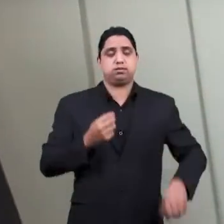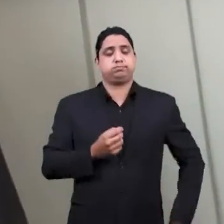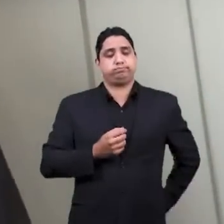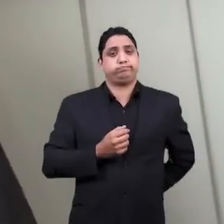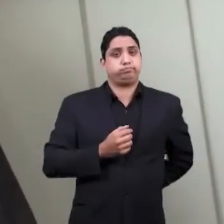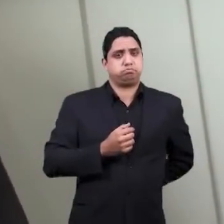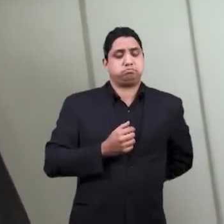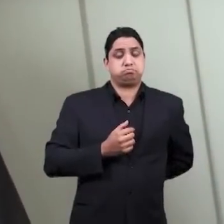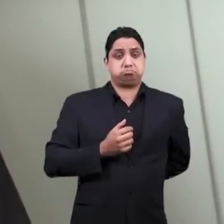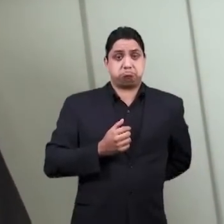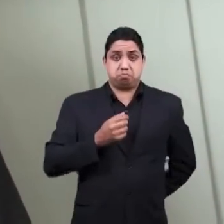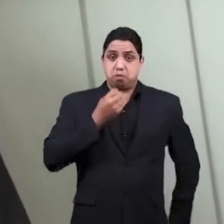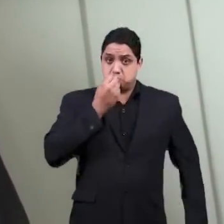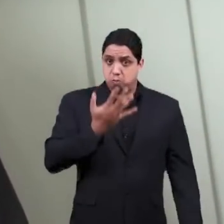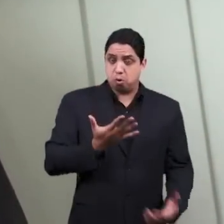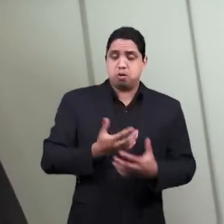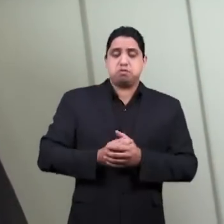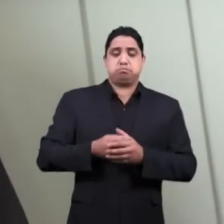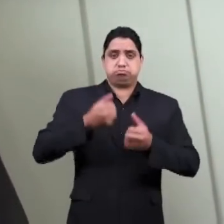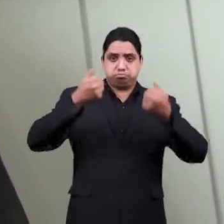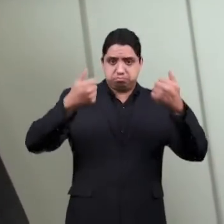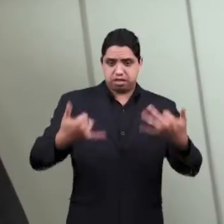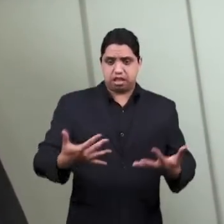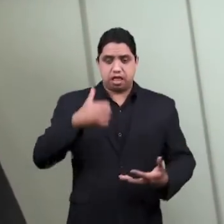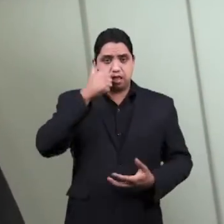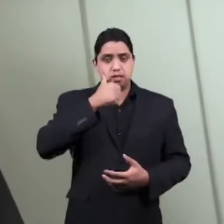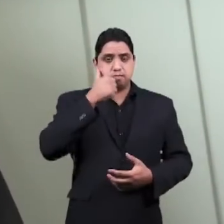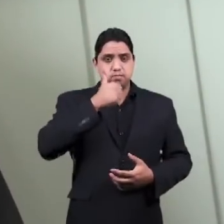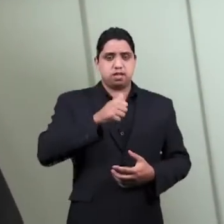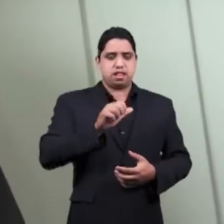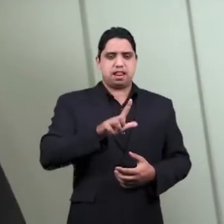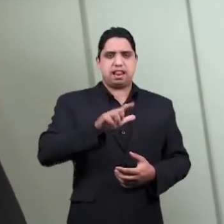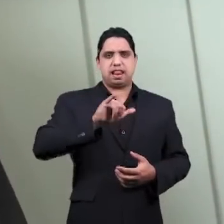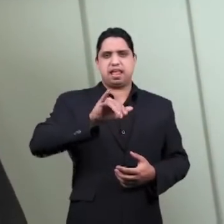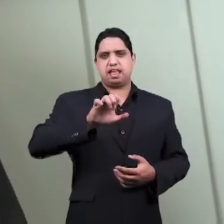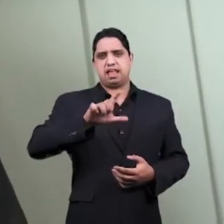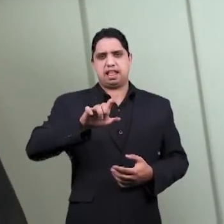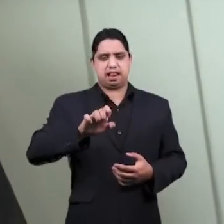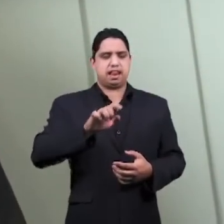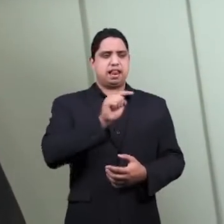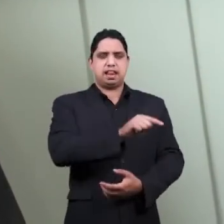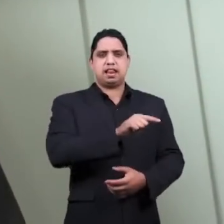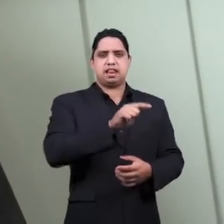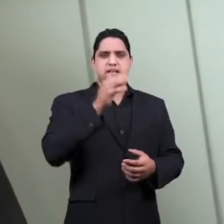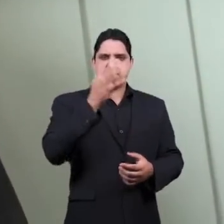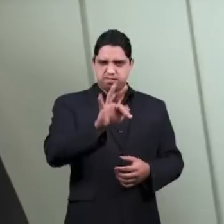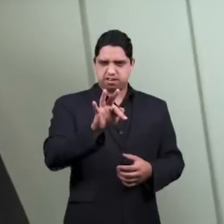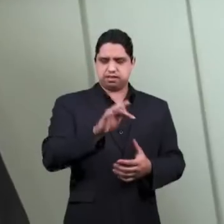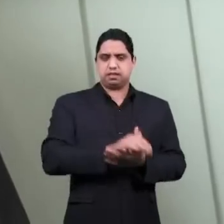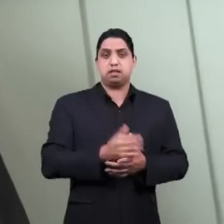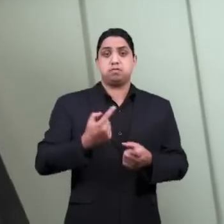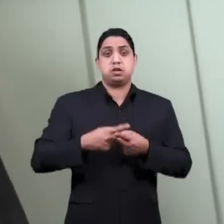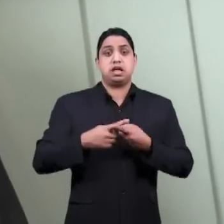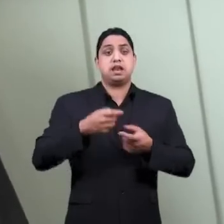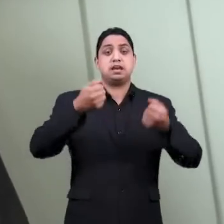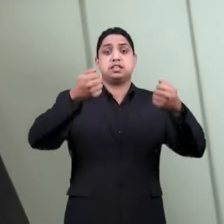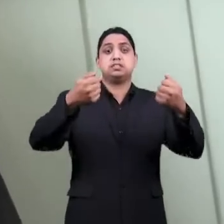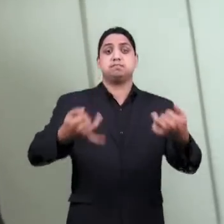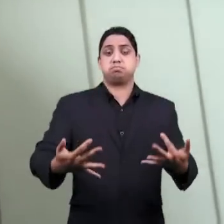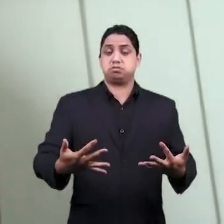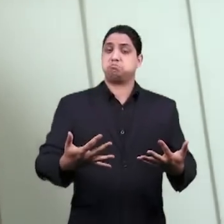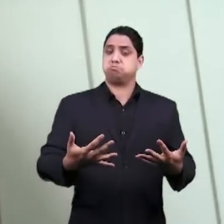boa colocação feita pela irmã Laele, da França, de Paris, porque ela fez questão